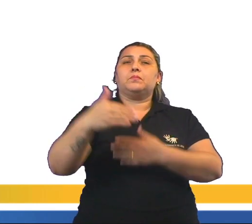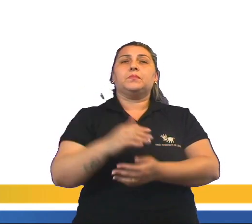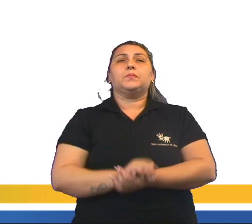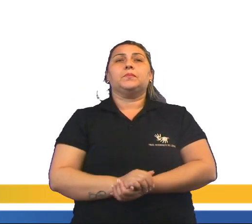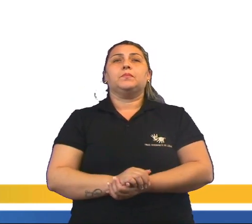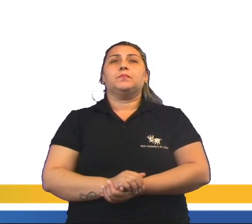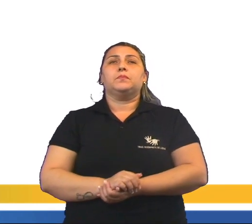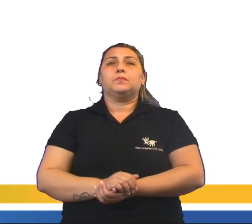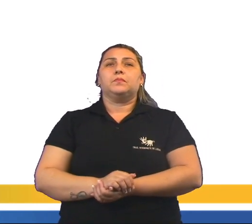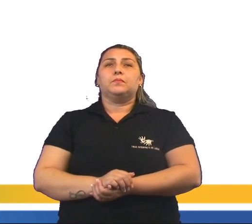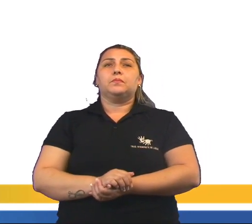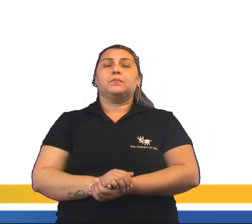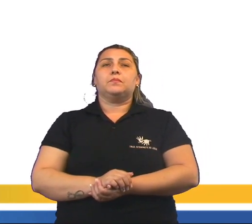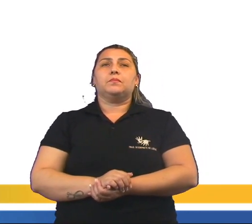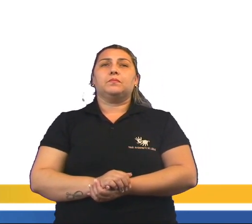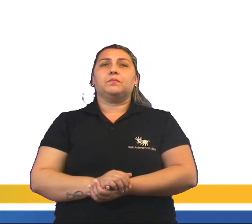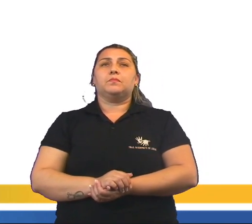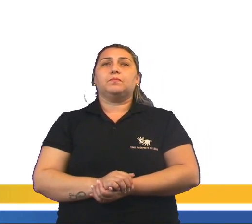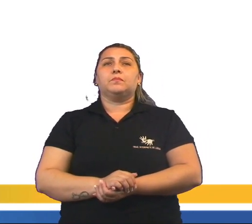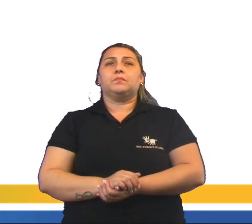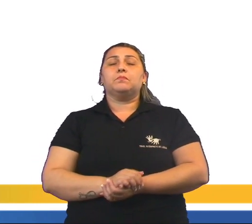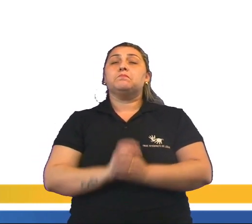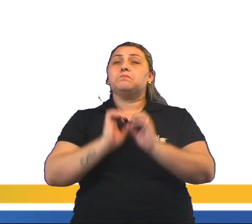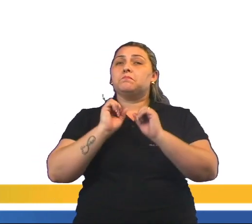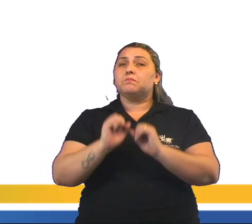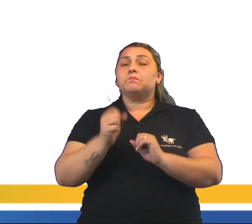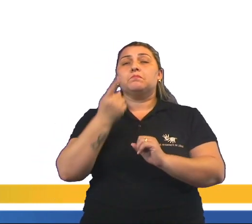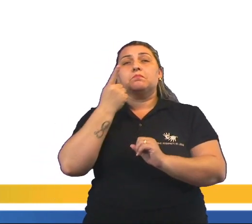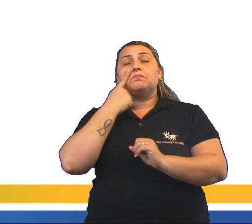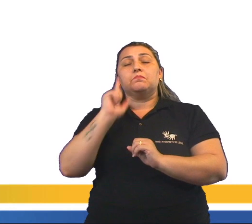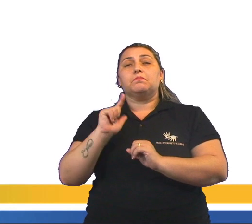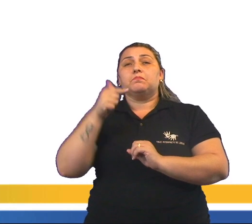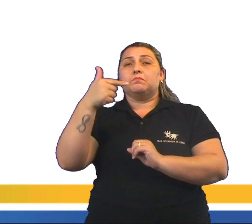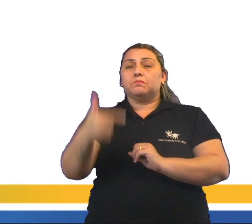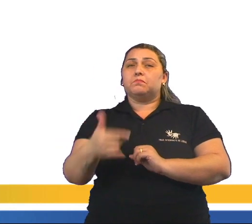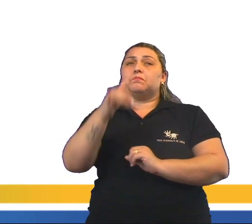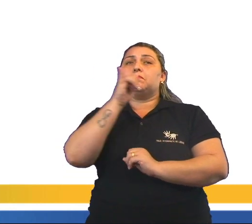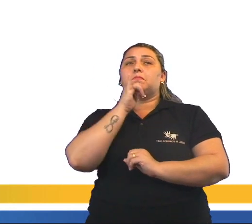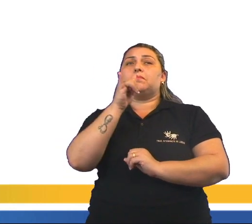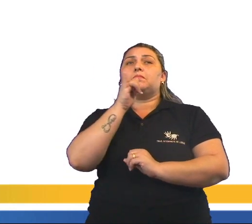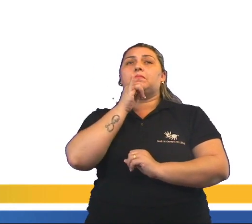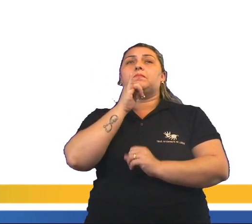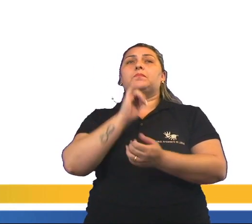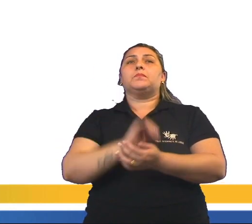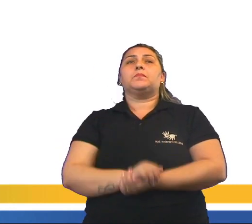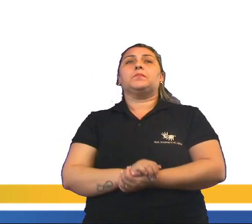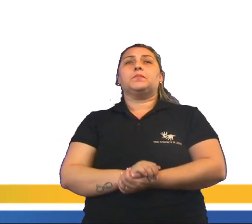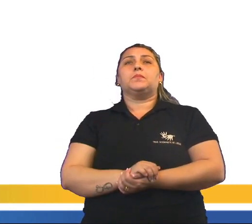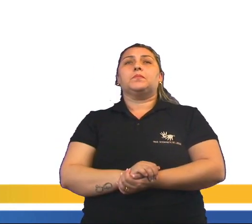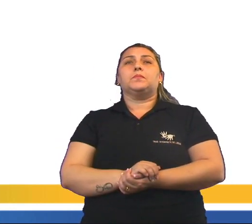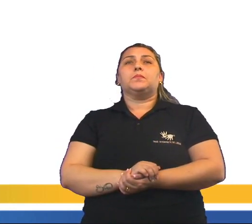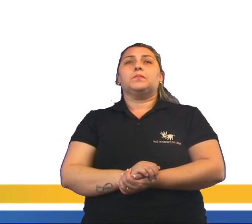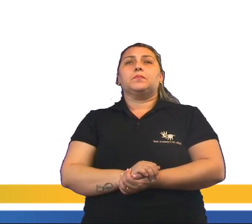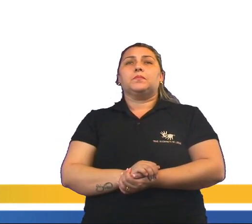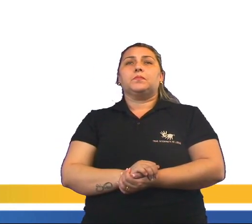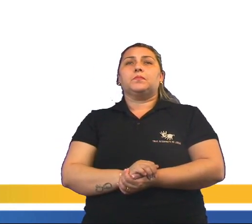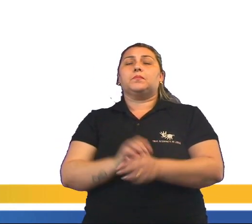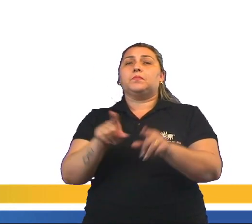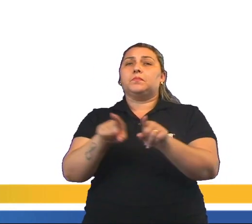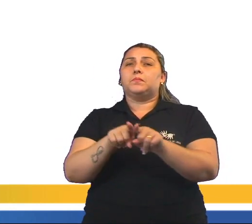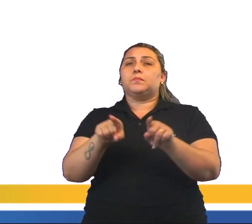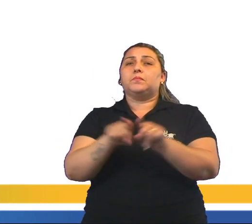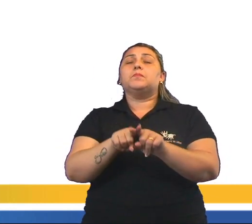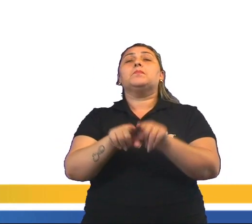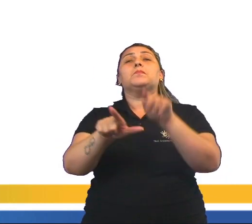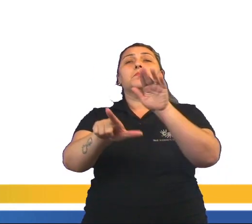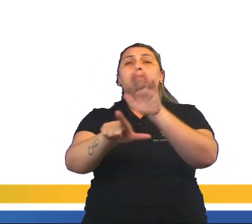diante bom então aí a gente pode ver outros tipos de exemplos tá nesse caso